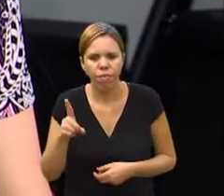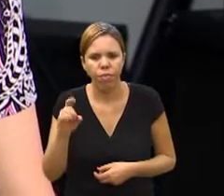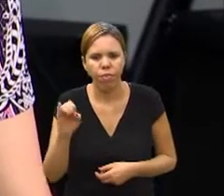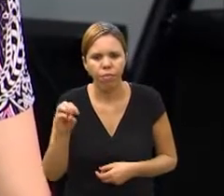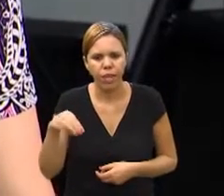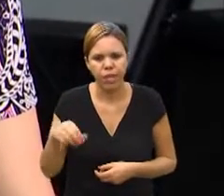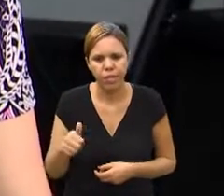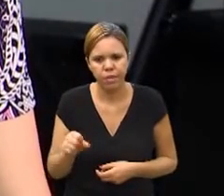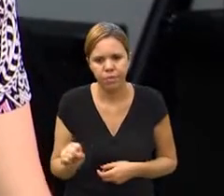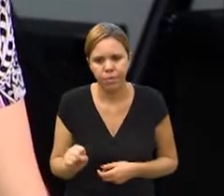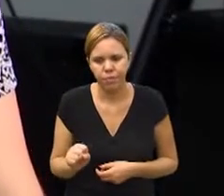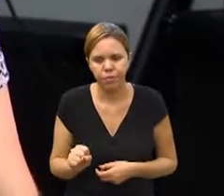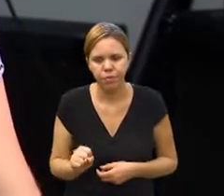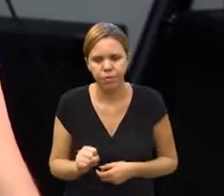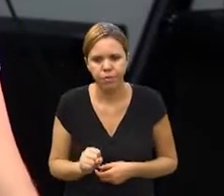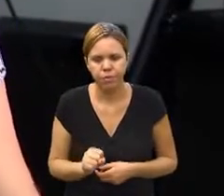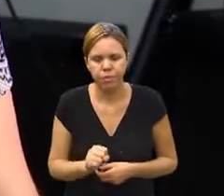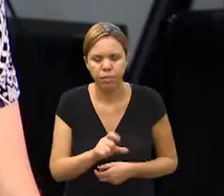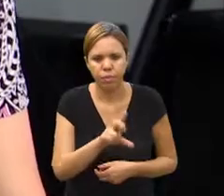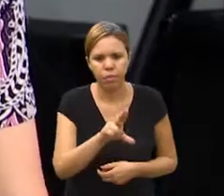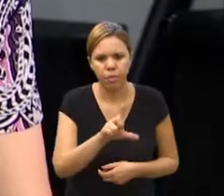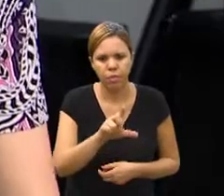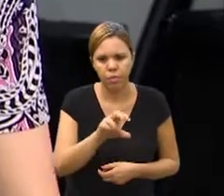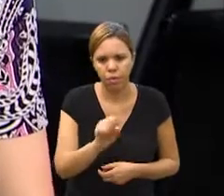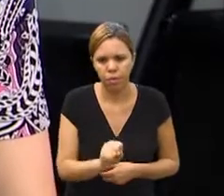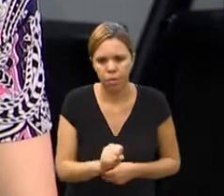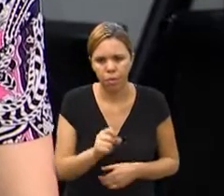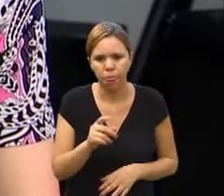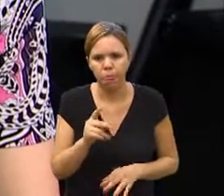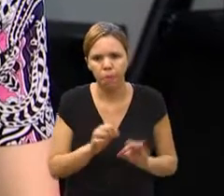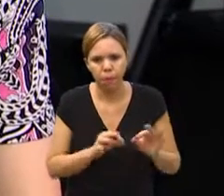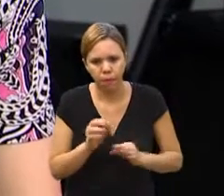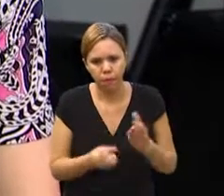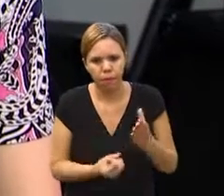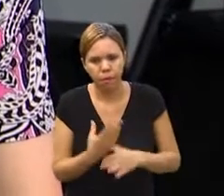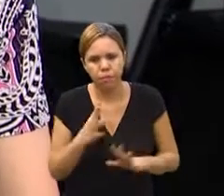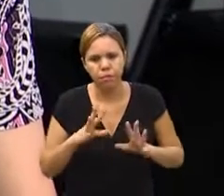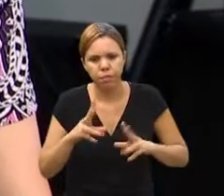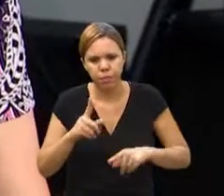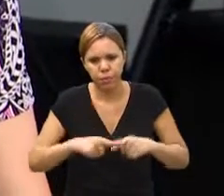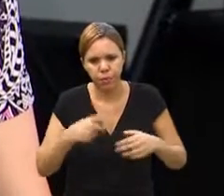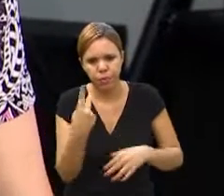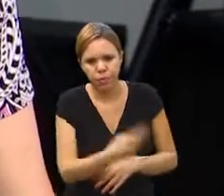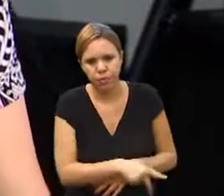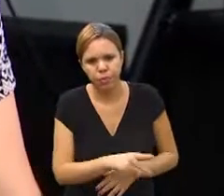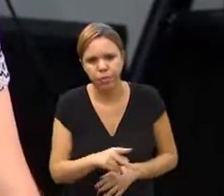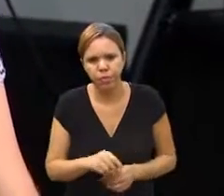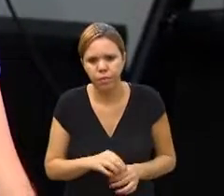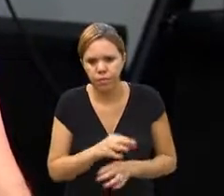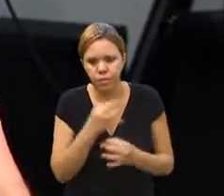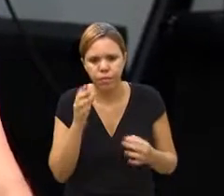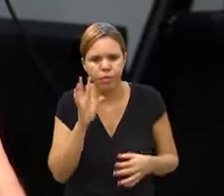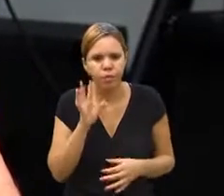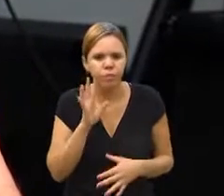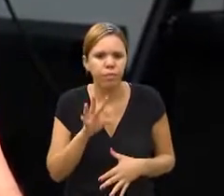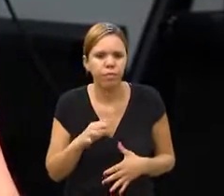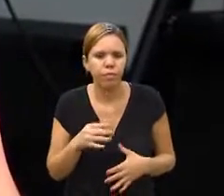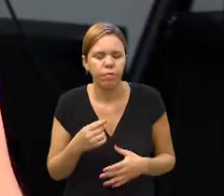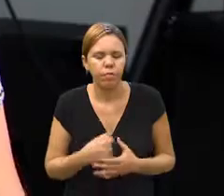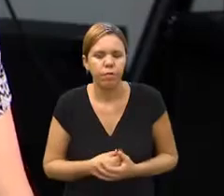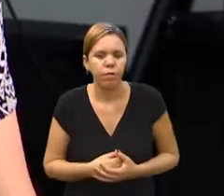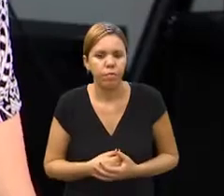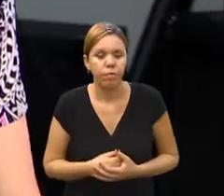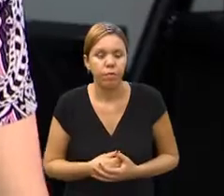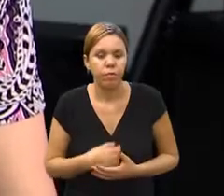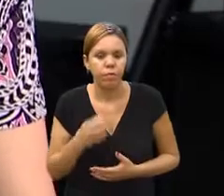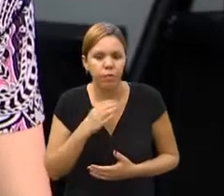Studio, pelo Luiz Granja Venturim, né, que é um produtor daqui. Com todo o equipamento dele, a gente montou. Foi uma loucura essa gravação desse